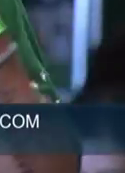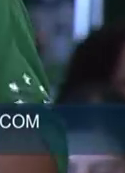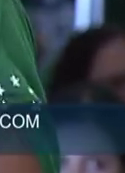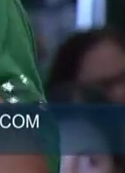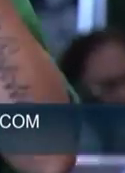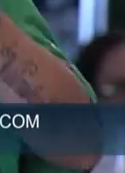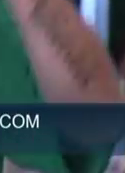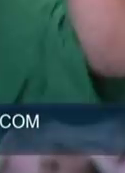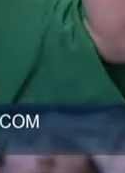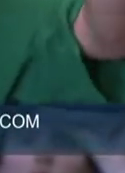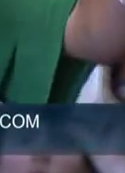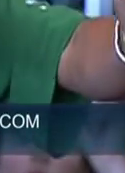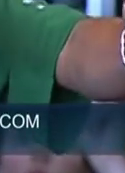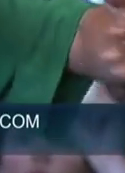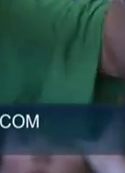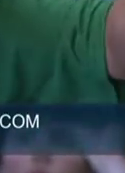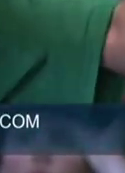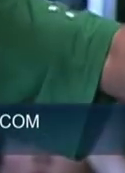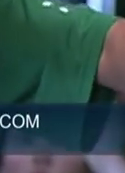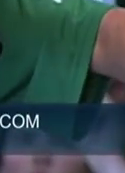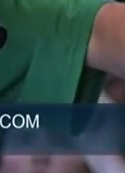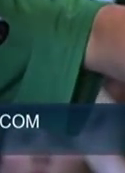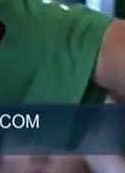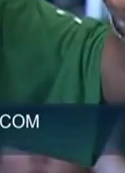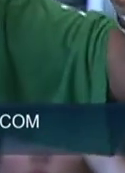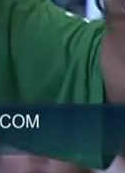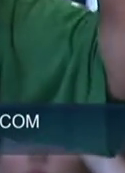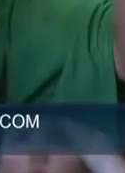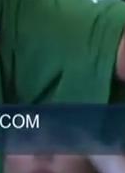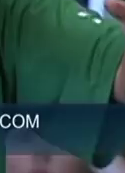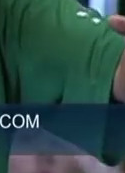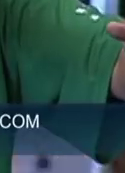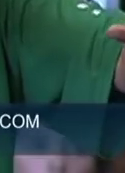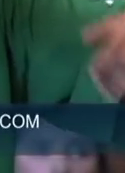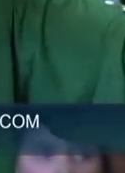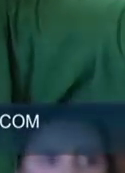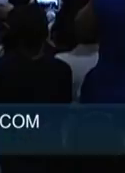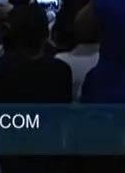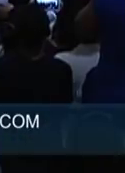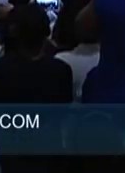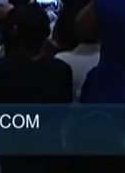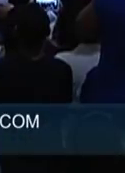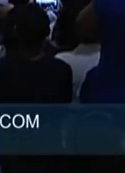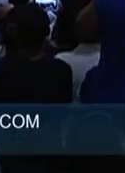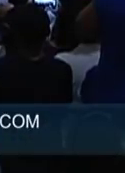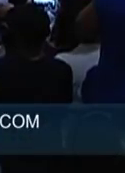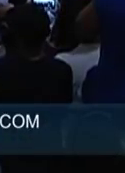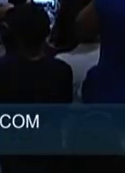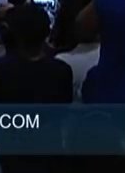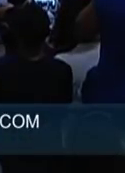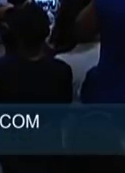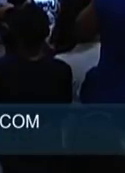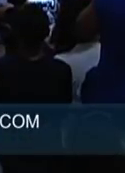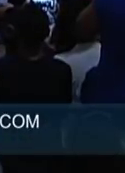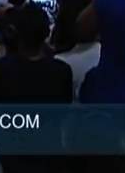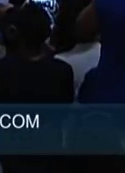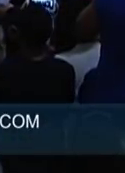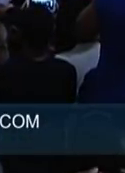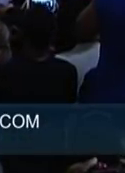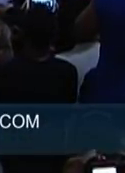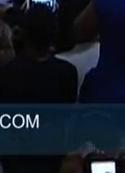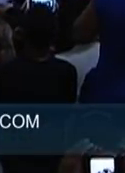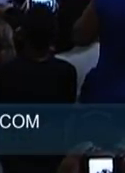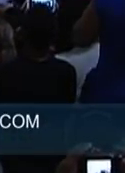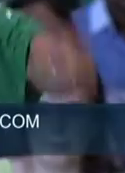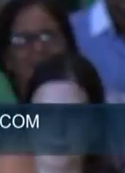colocar a toda a nossa alegria que nós temos em realmente fazer parte dessa parceria com o governo federal, que se